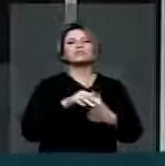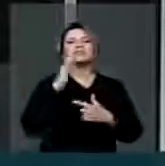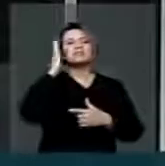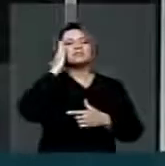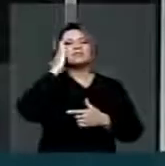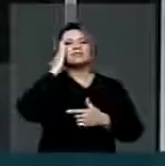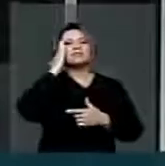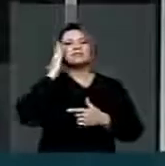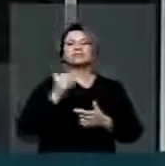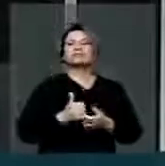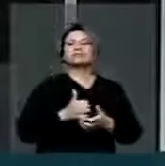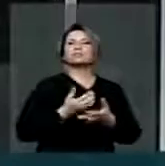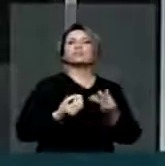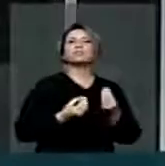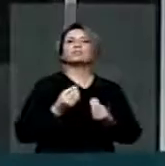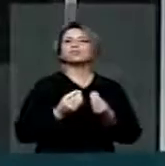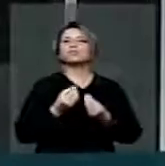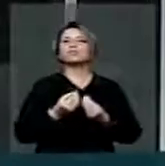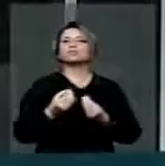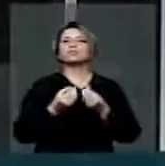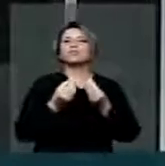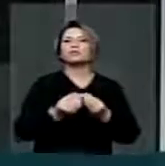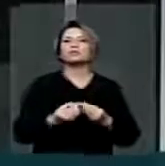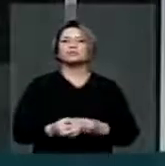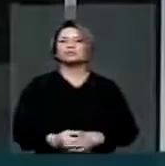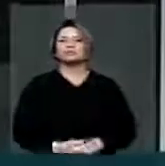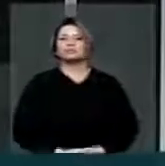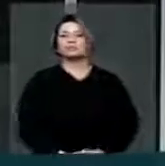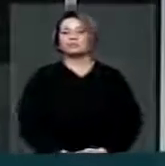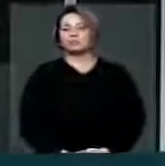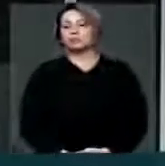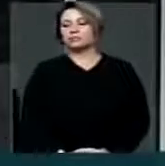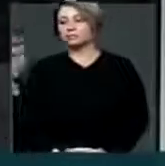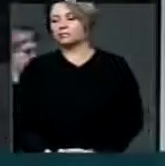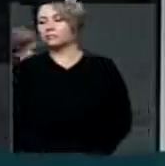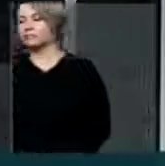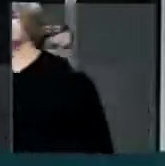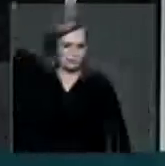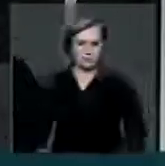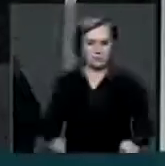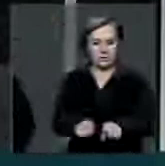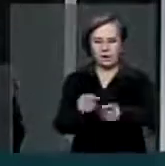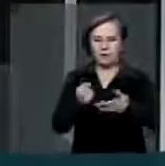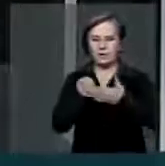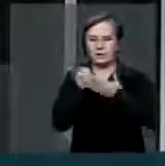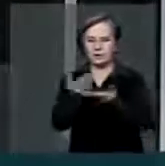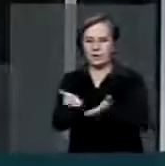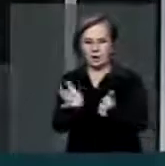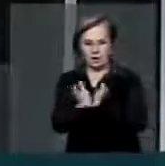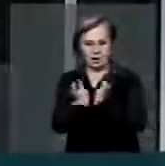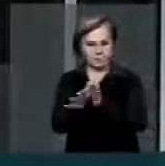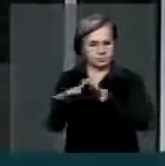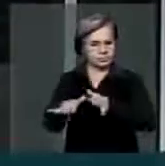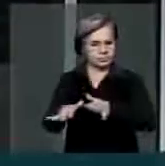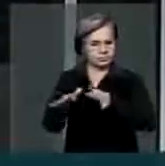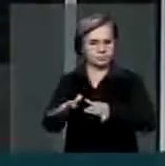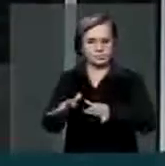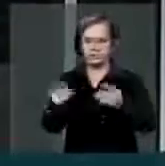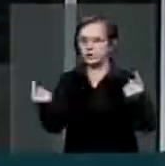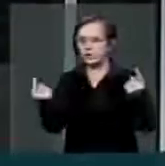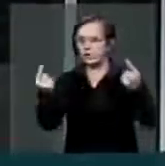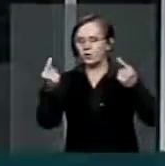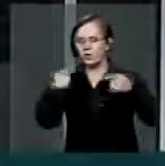procuram dar um conteúdo, dar um contorno a esses movimentos que confrontam com aquele